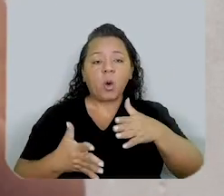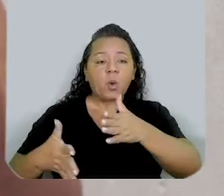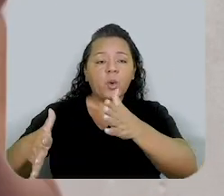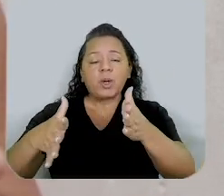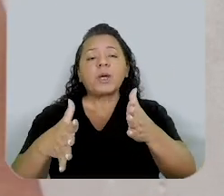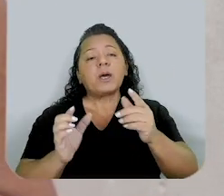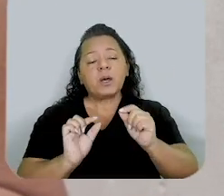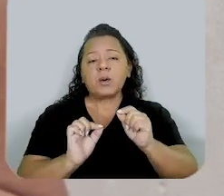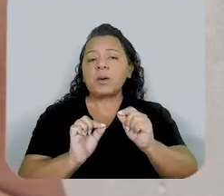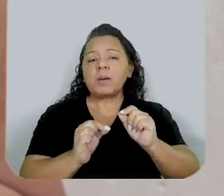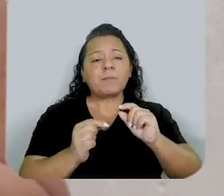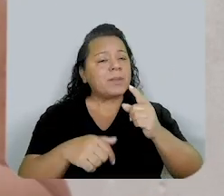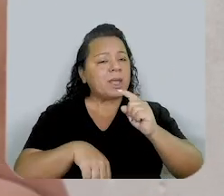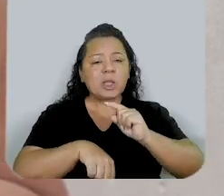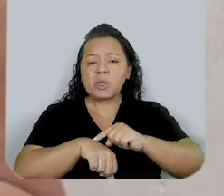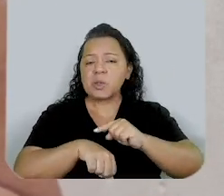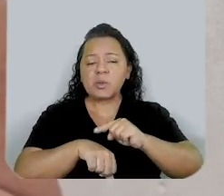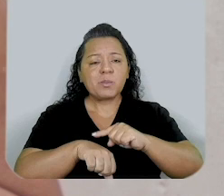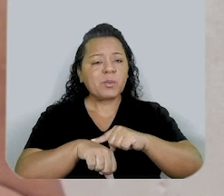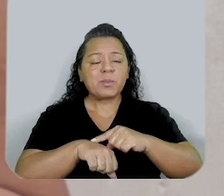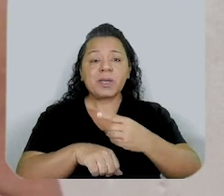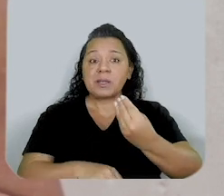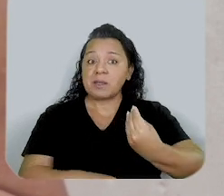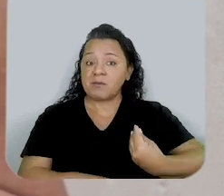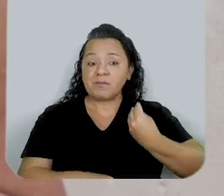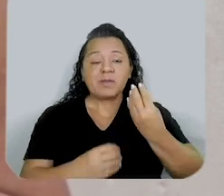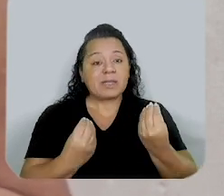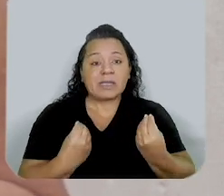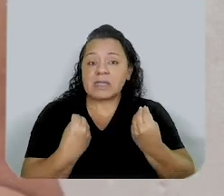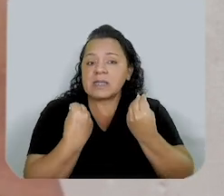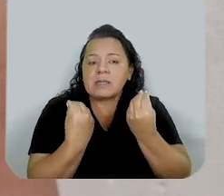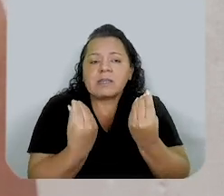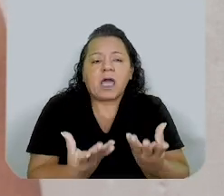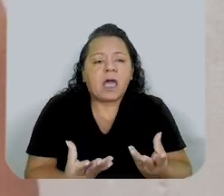As plantas também sobrevivem também